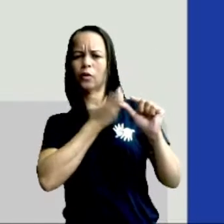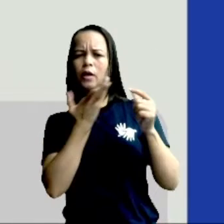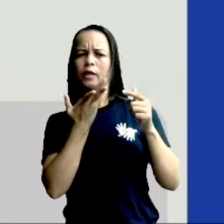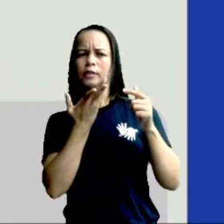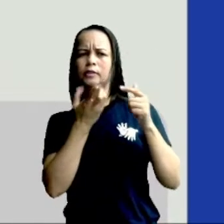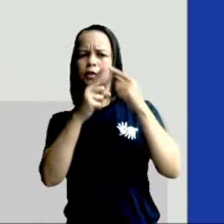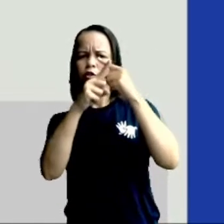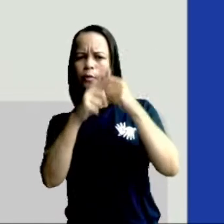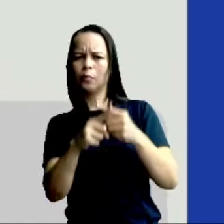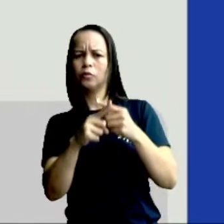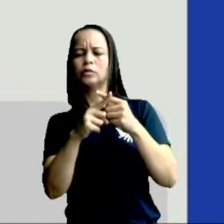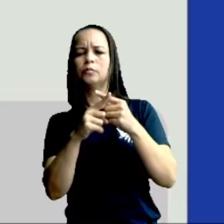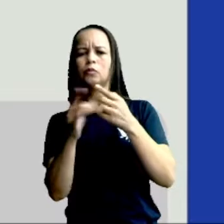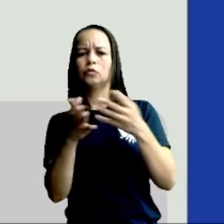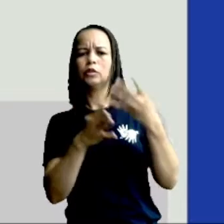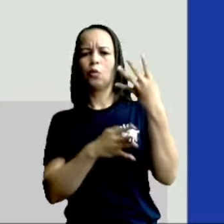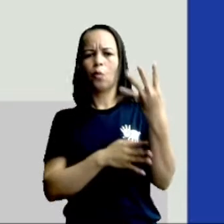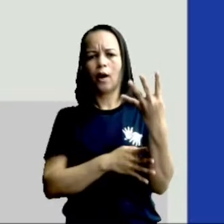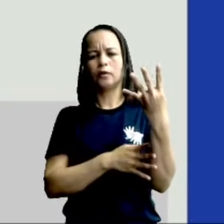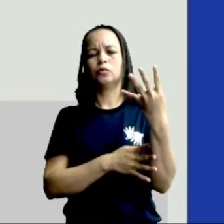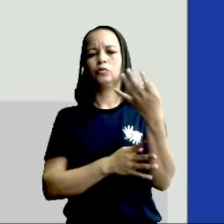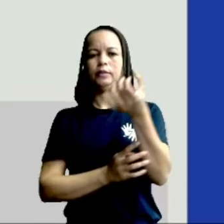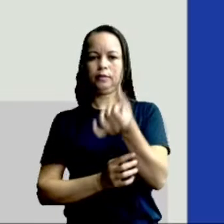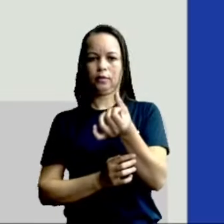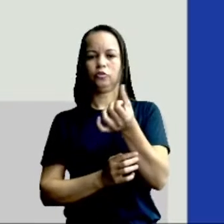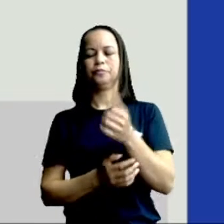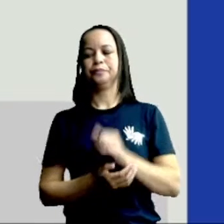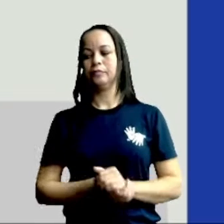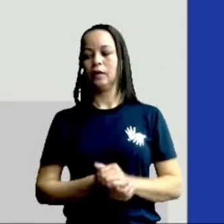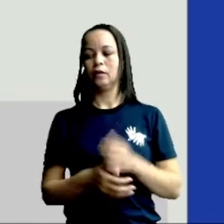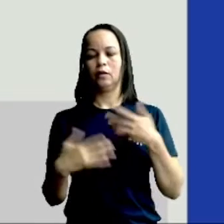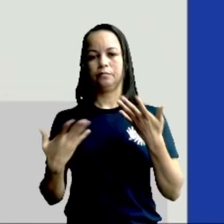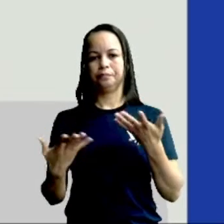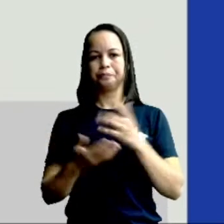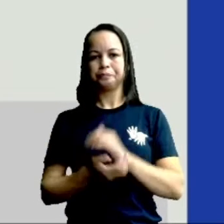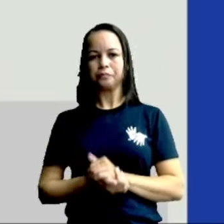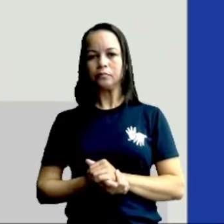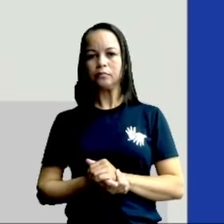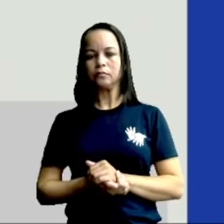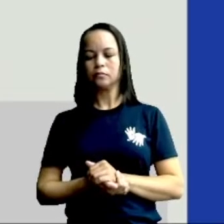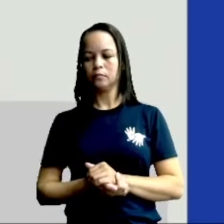seja múltiplo de 4 e 6? Então a gente vai fazer assim, ó.